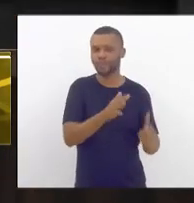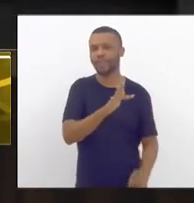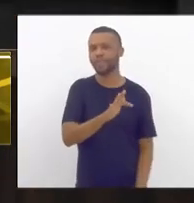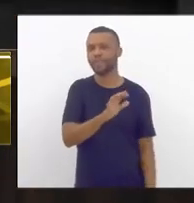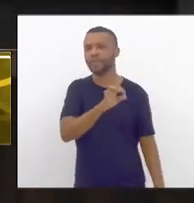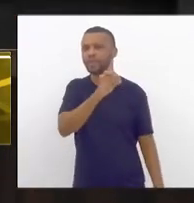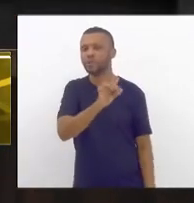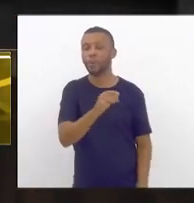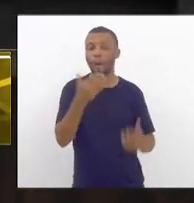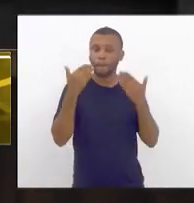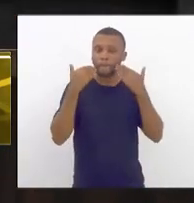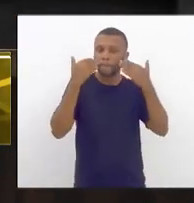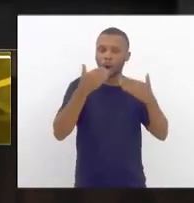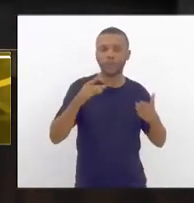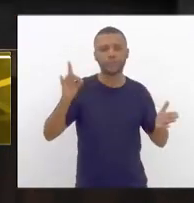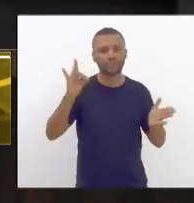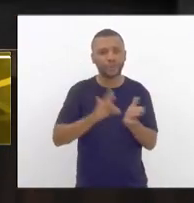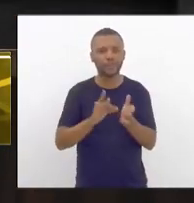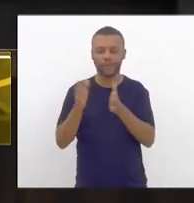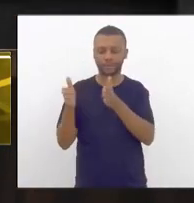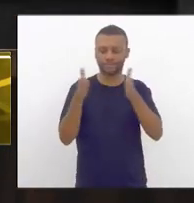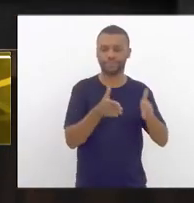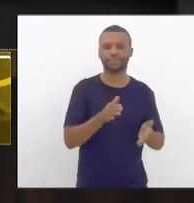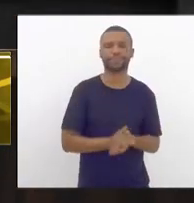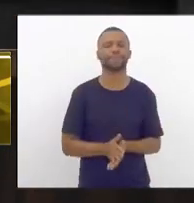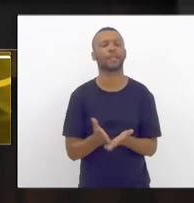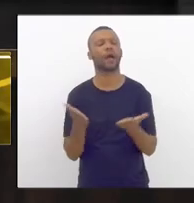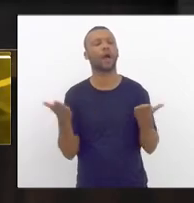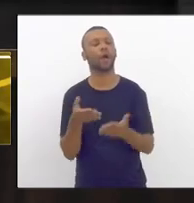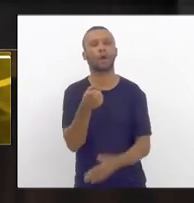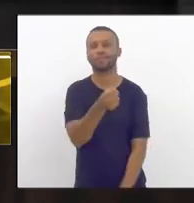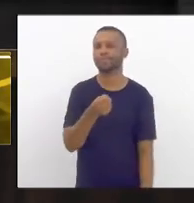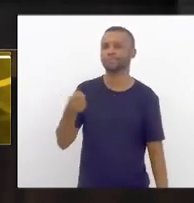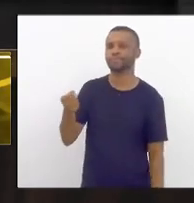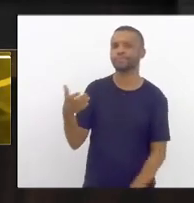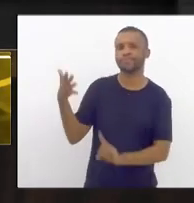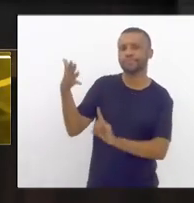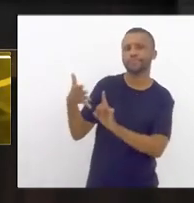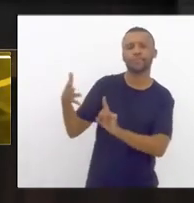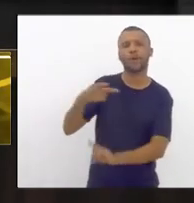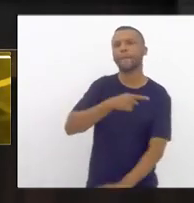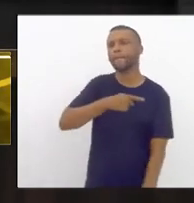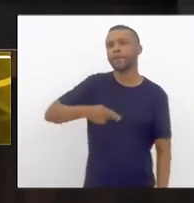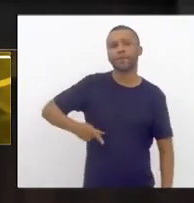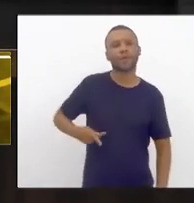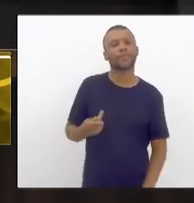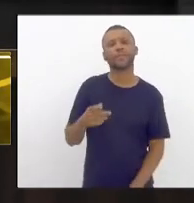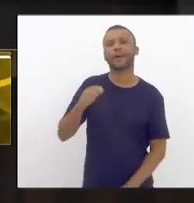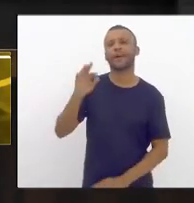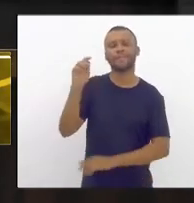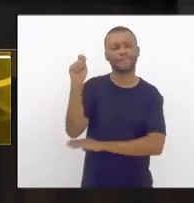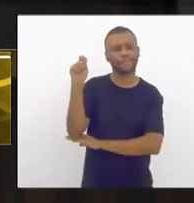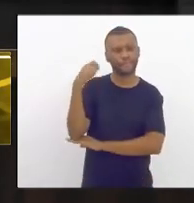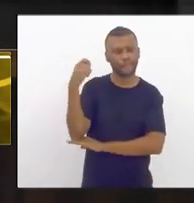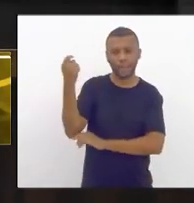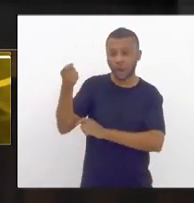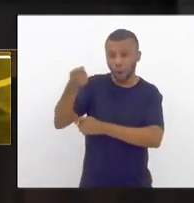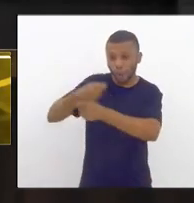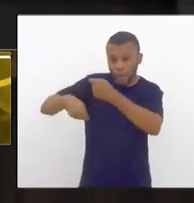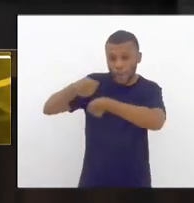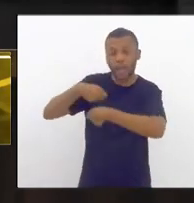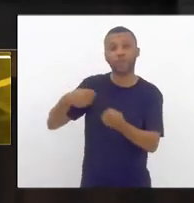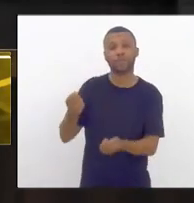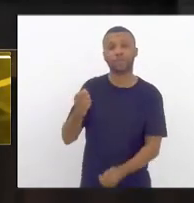verdadeiramente Então nesse momento passa a palavra excelentíssimo senhor presidente da Fecomércio Dr Antônio